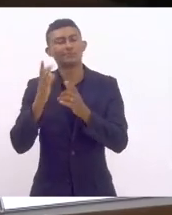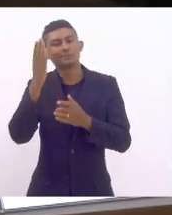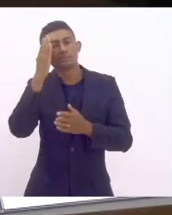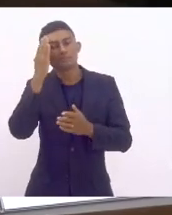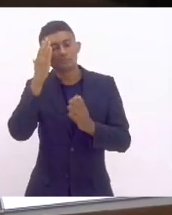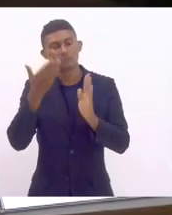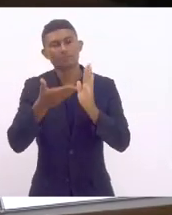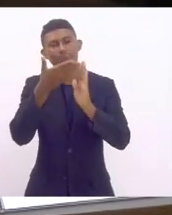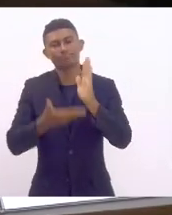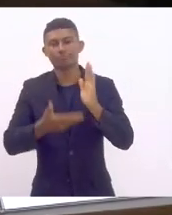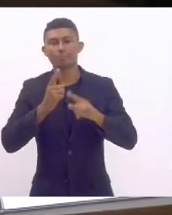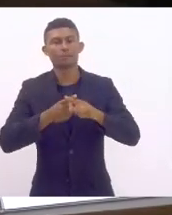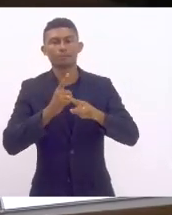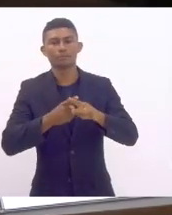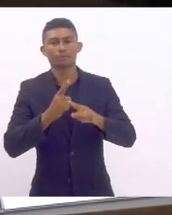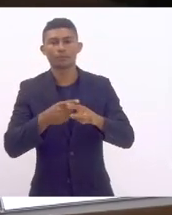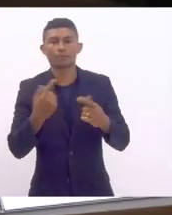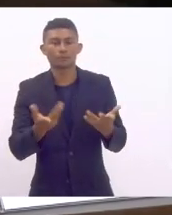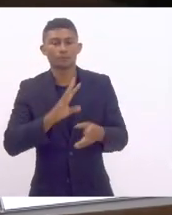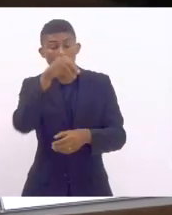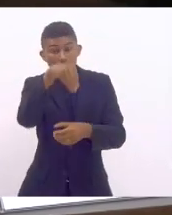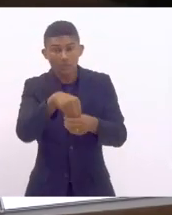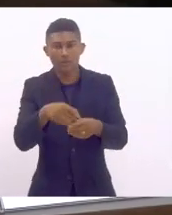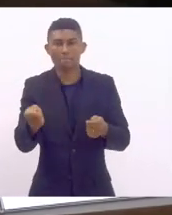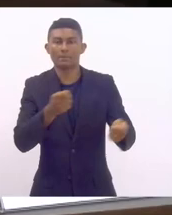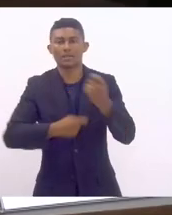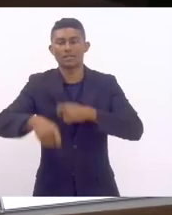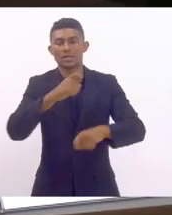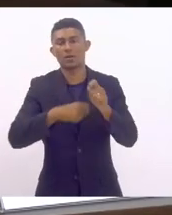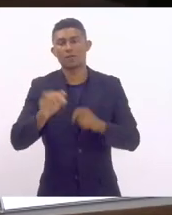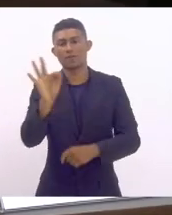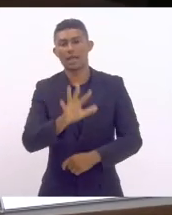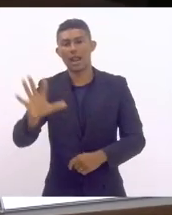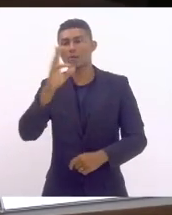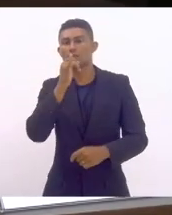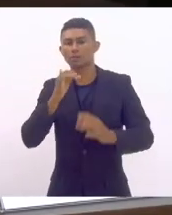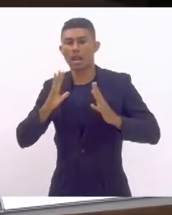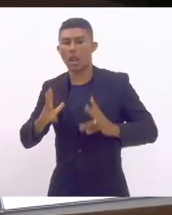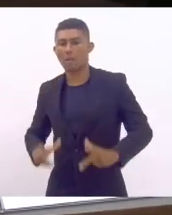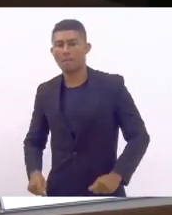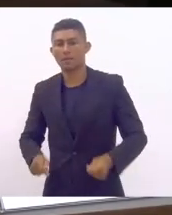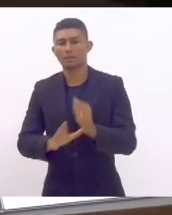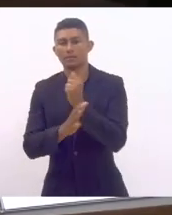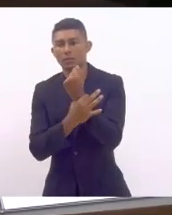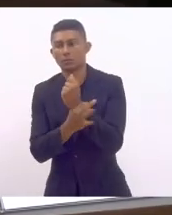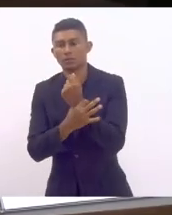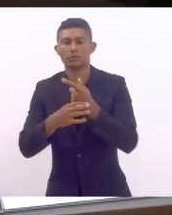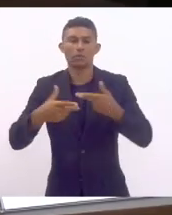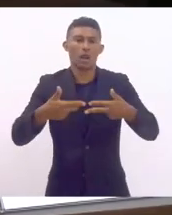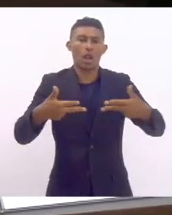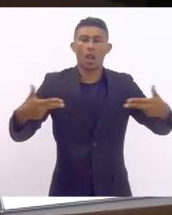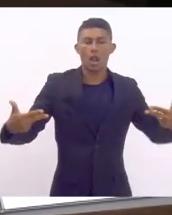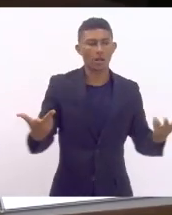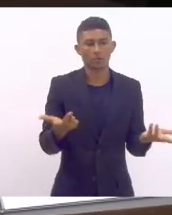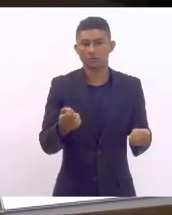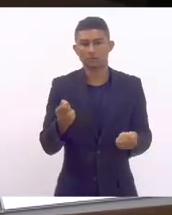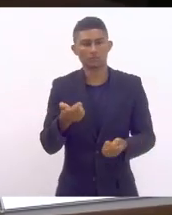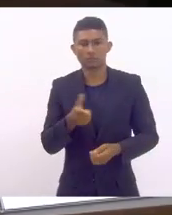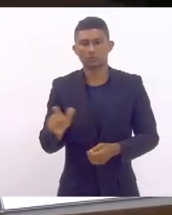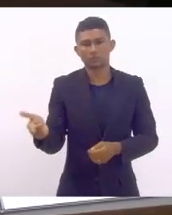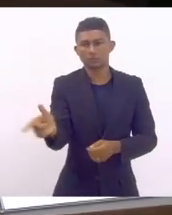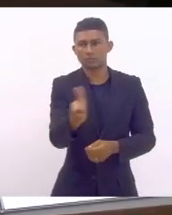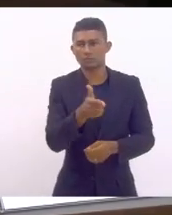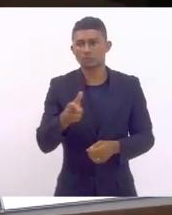existem e de dentro da estrutura administrativa Federal limpeza segurança Esses contratos tem um dispositivo